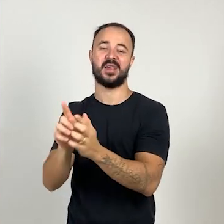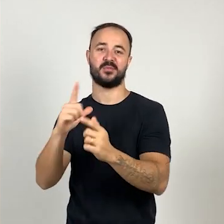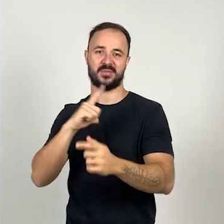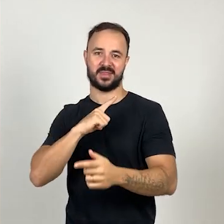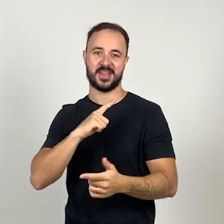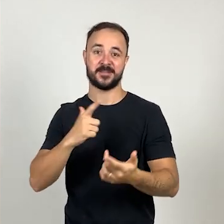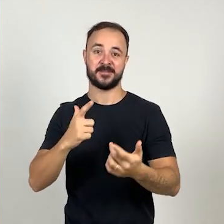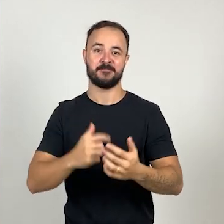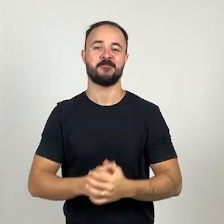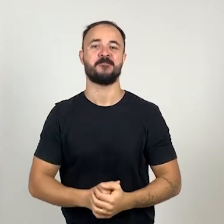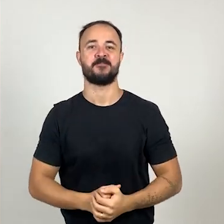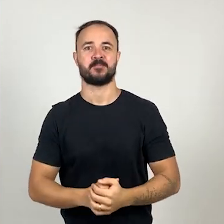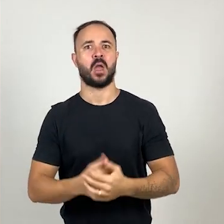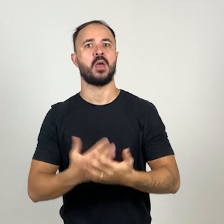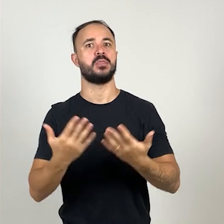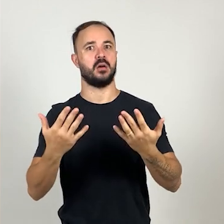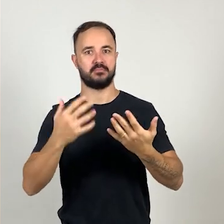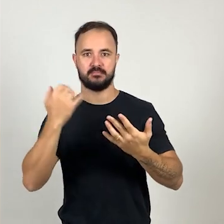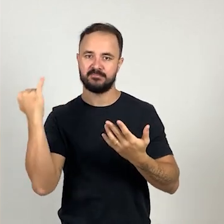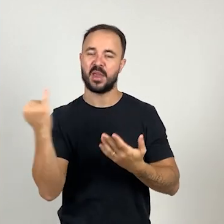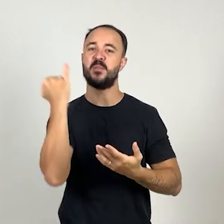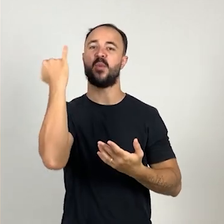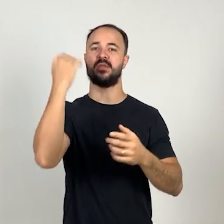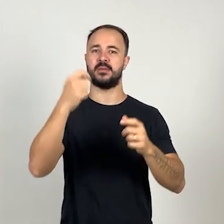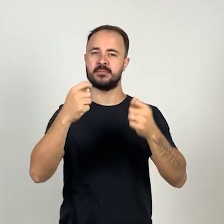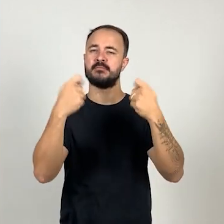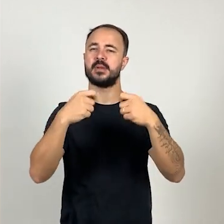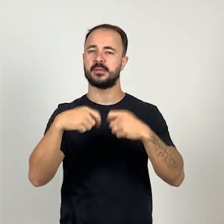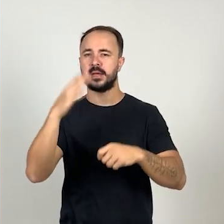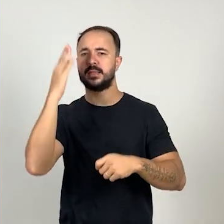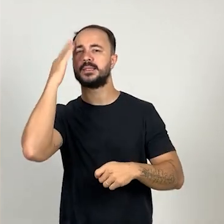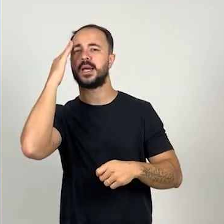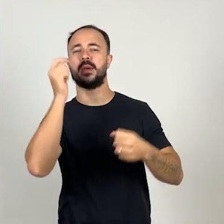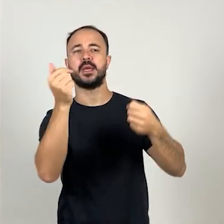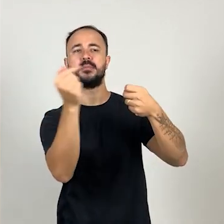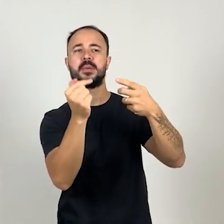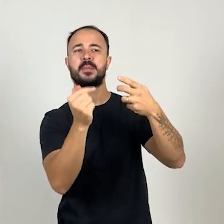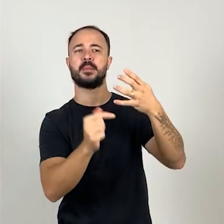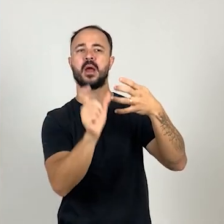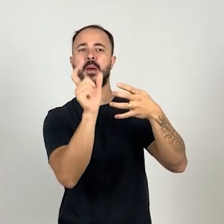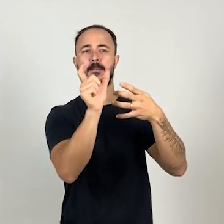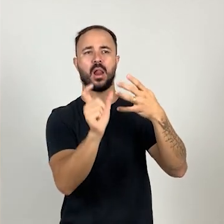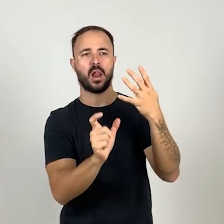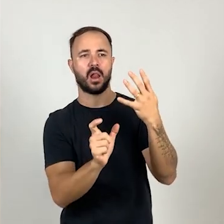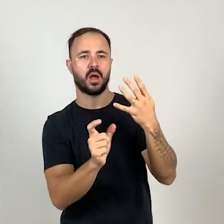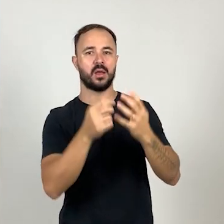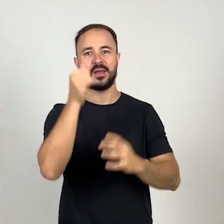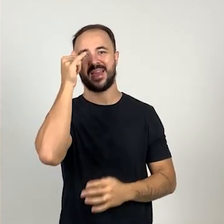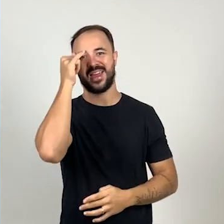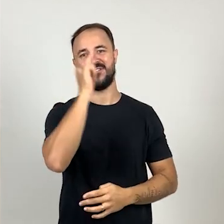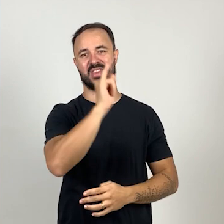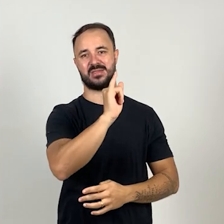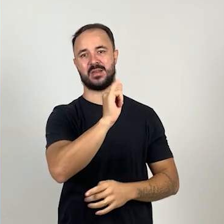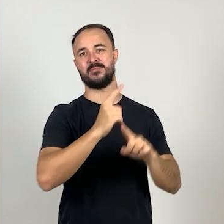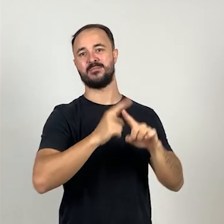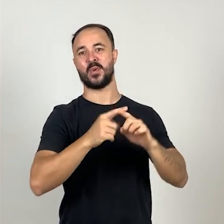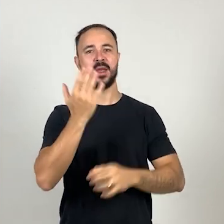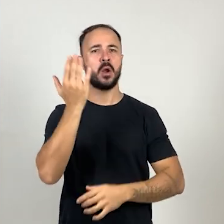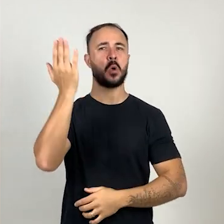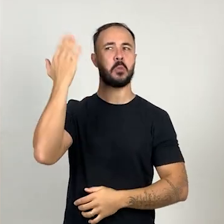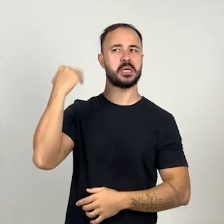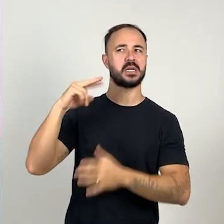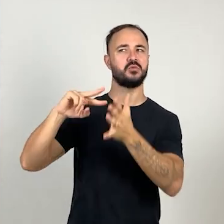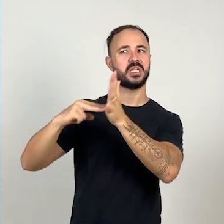discriminatórios. É crucial conhecermos essas palavras e expressões para podermos compreender a carga histórica de